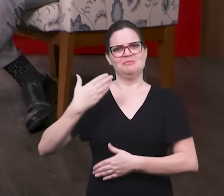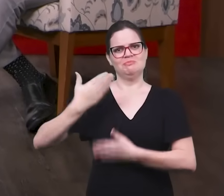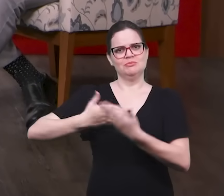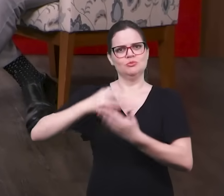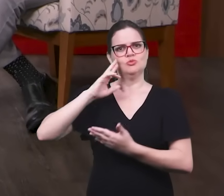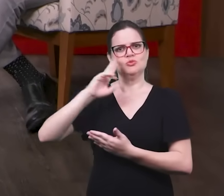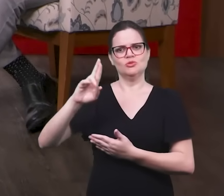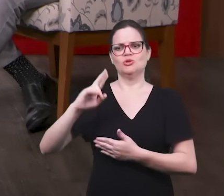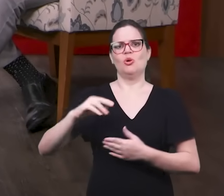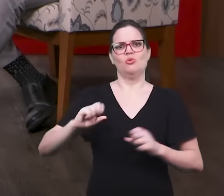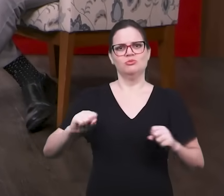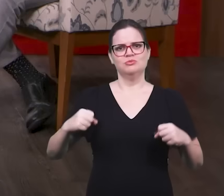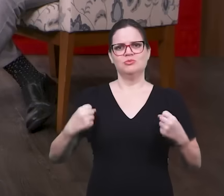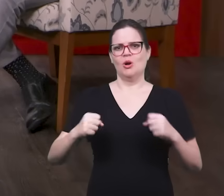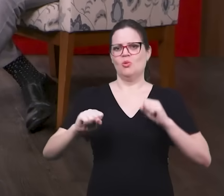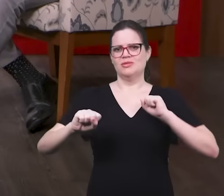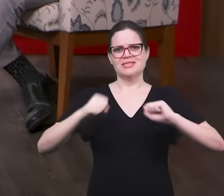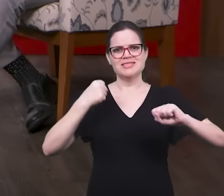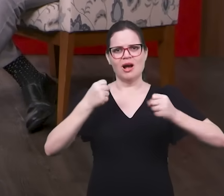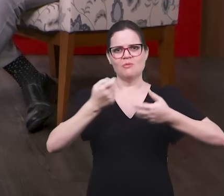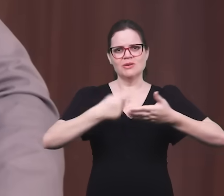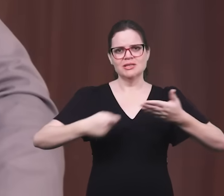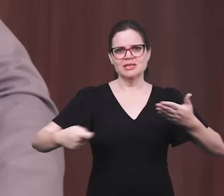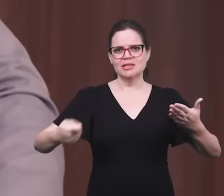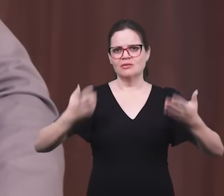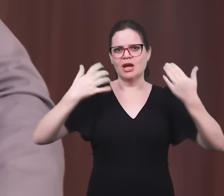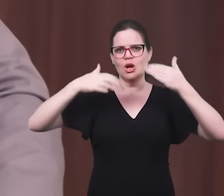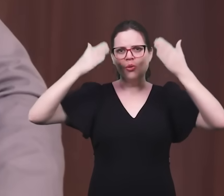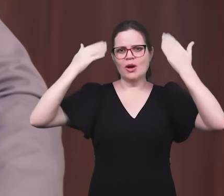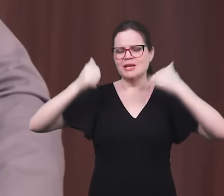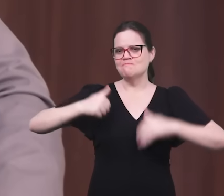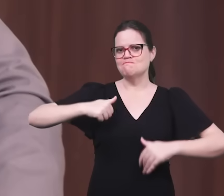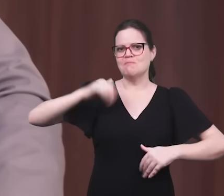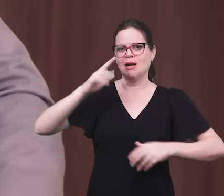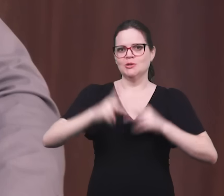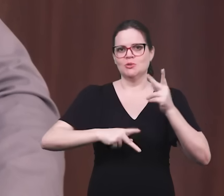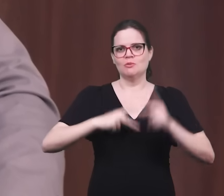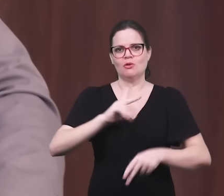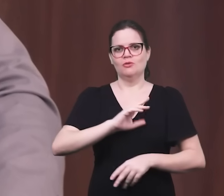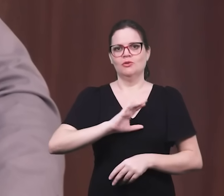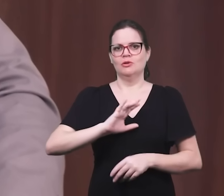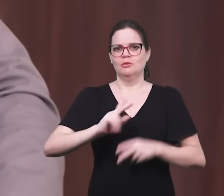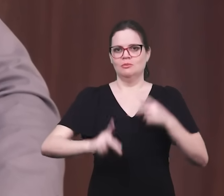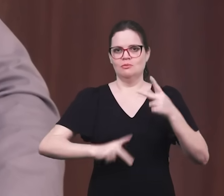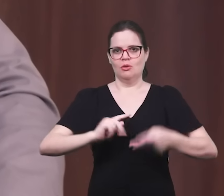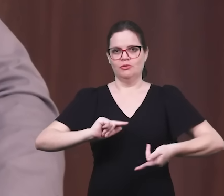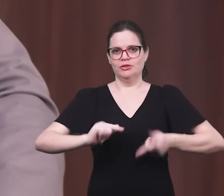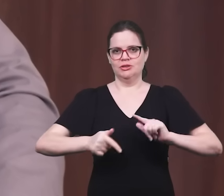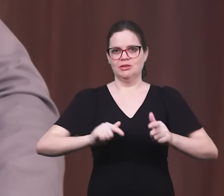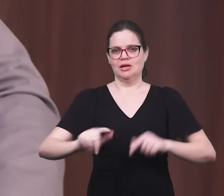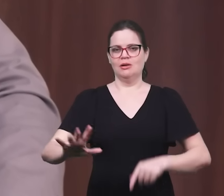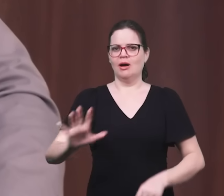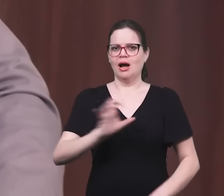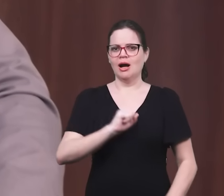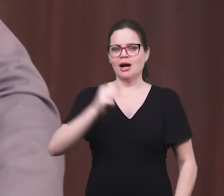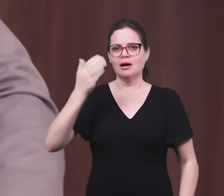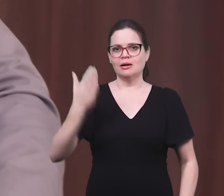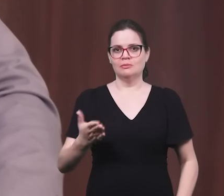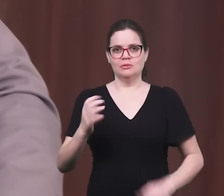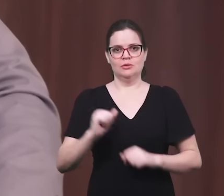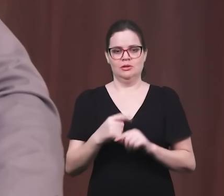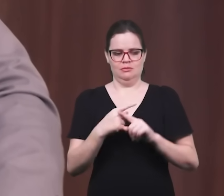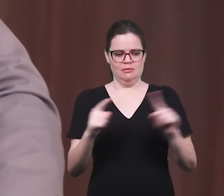profeta, um salmista, um guerreiro, o rei mais amado de Israel, fez um ninho para si nos altares, mas